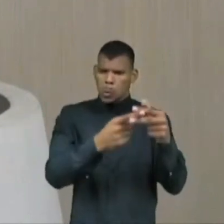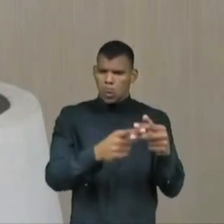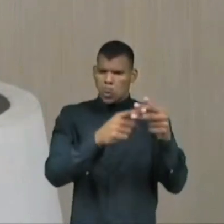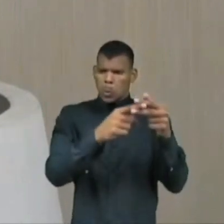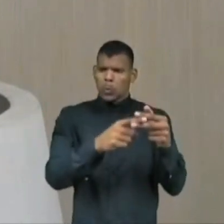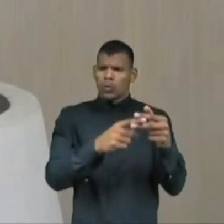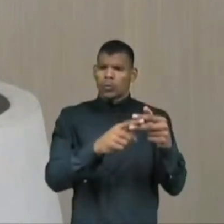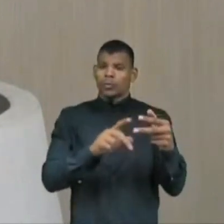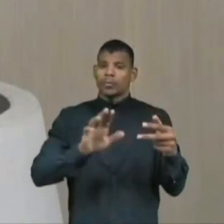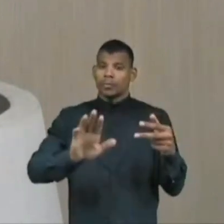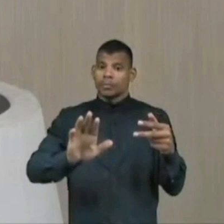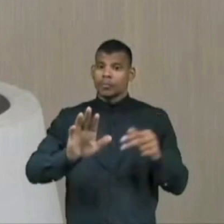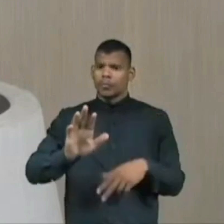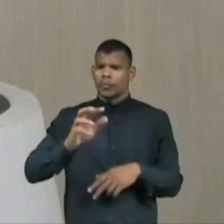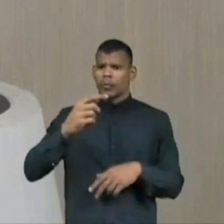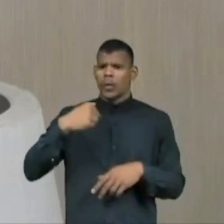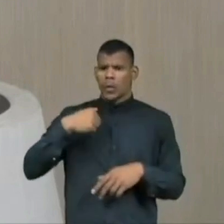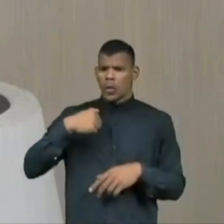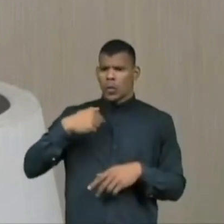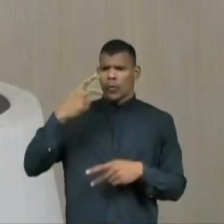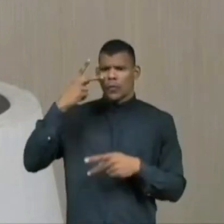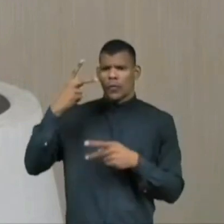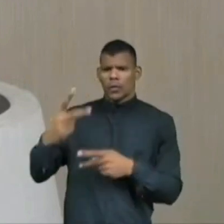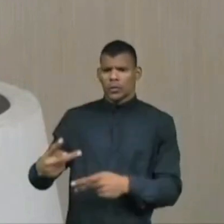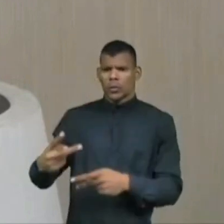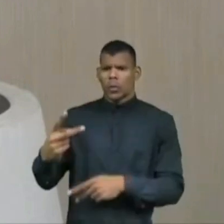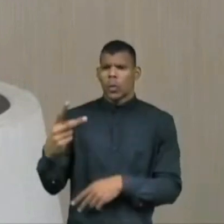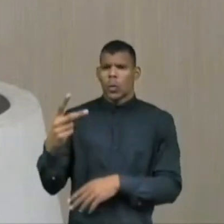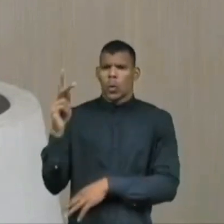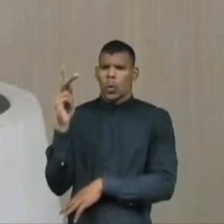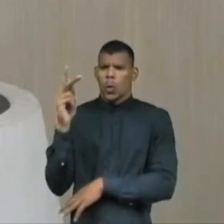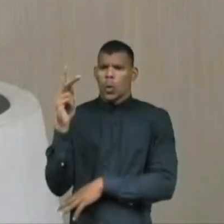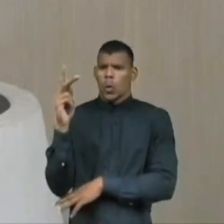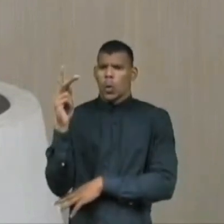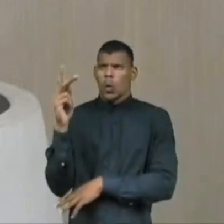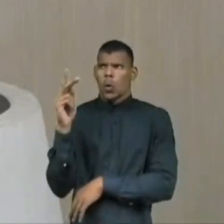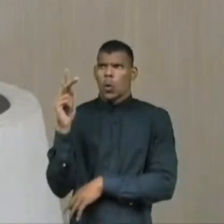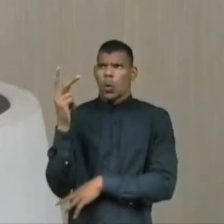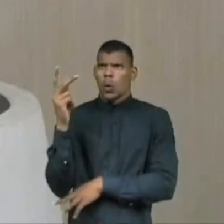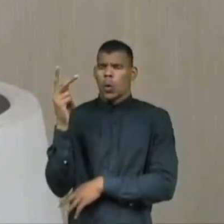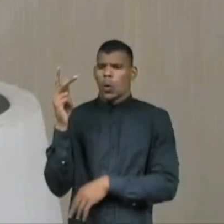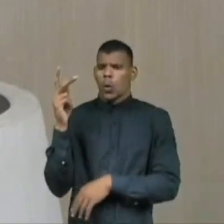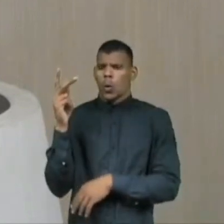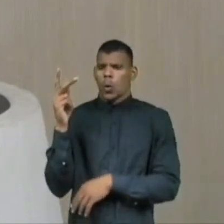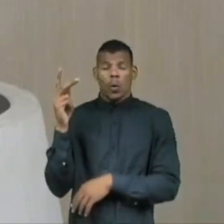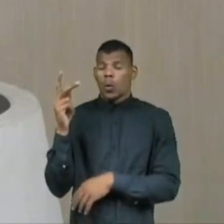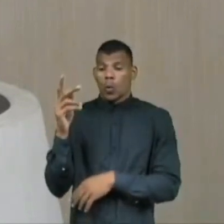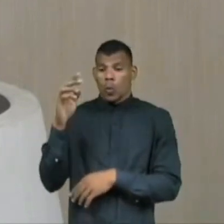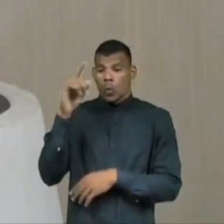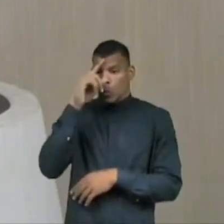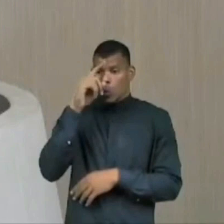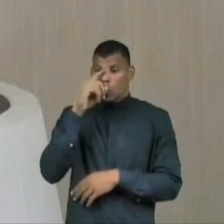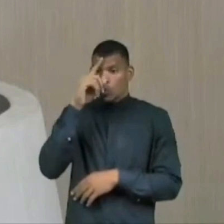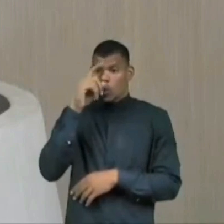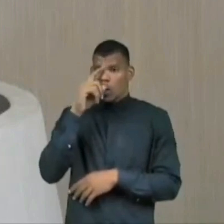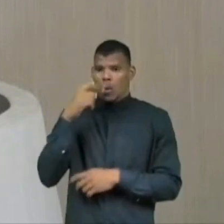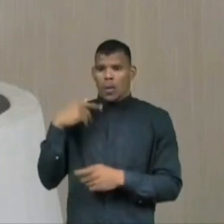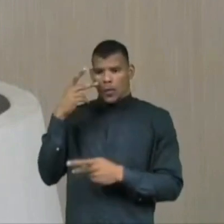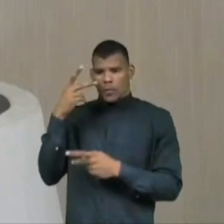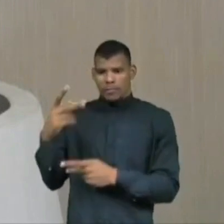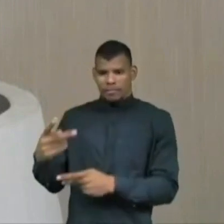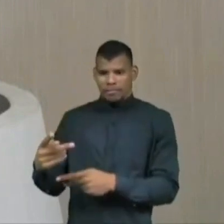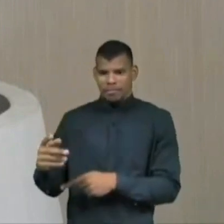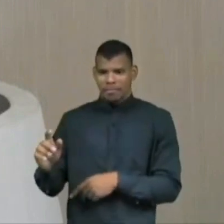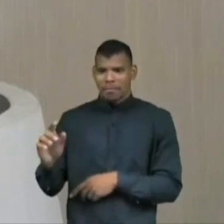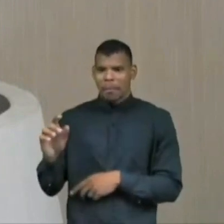mais hotéis 5 estrelas. Um hotel 5 estrelas, onde as pessoas